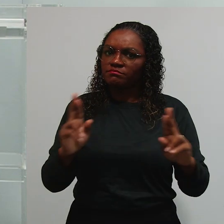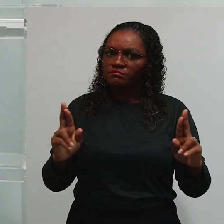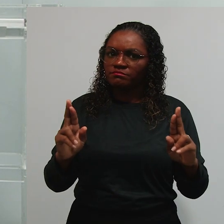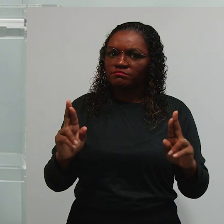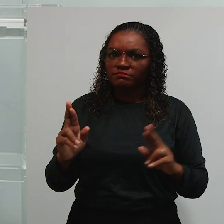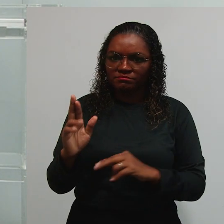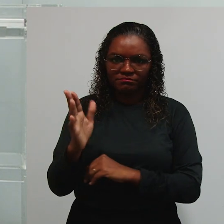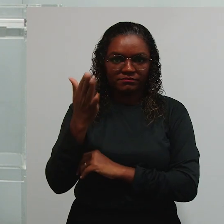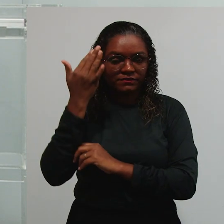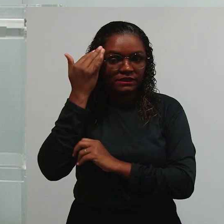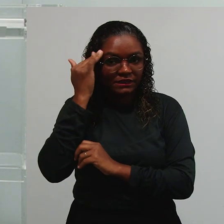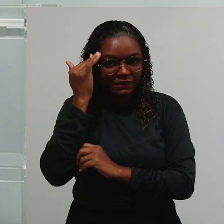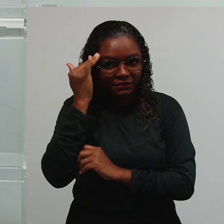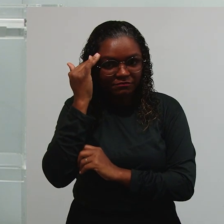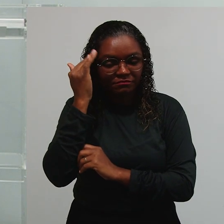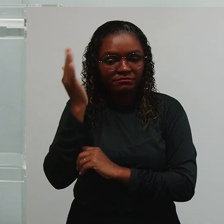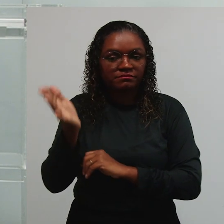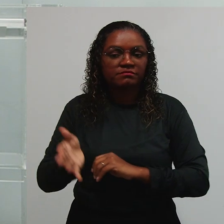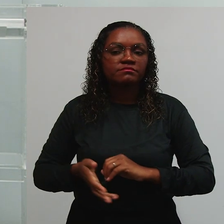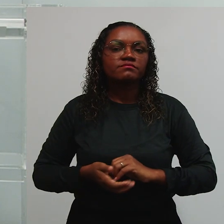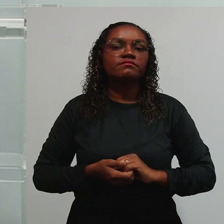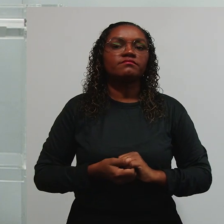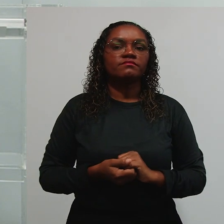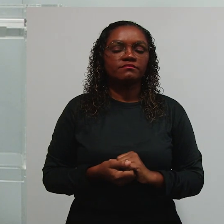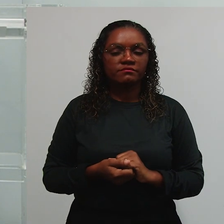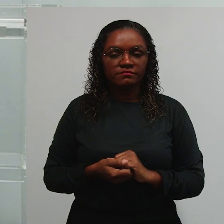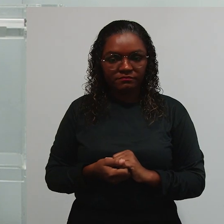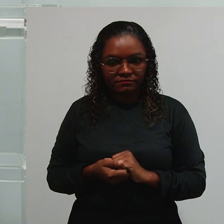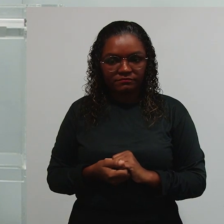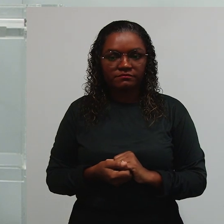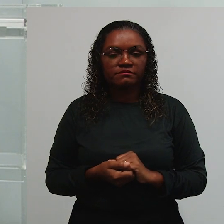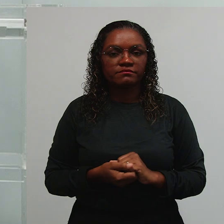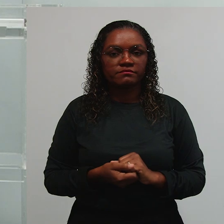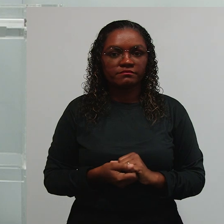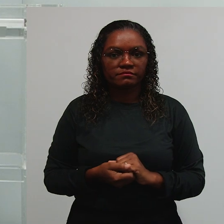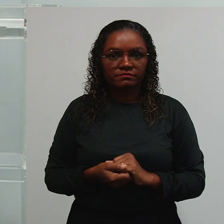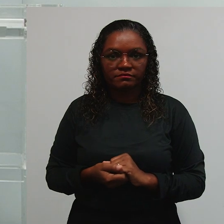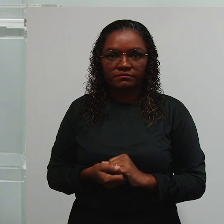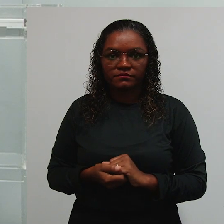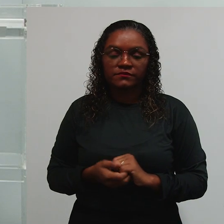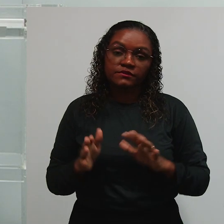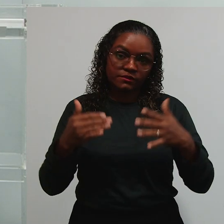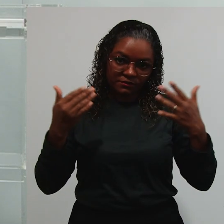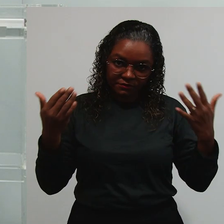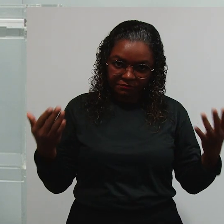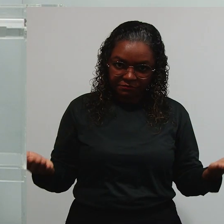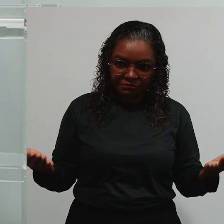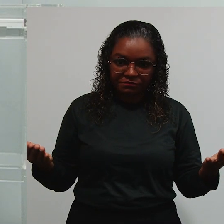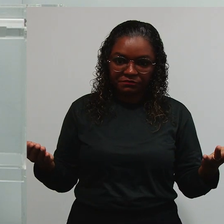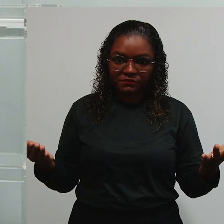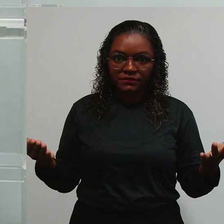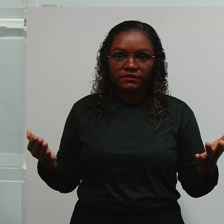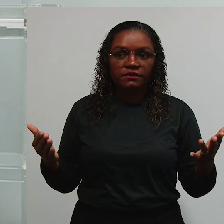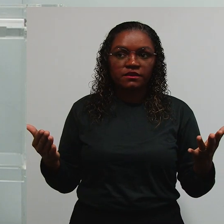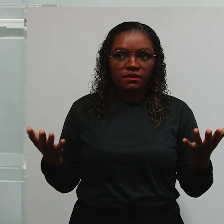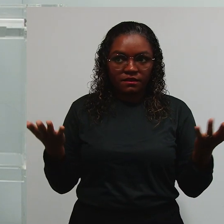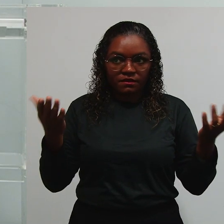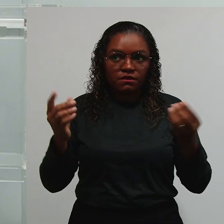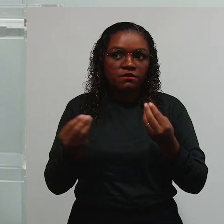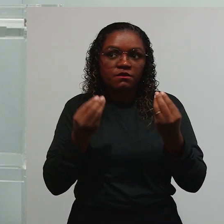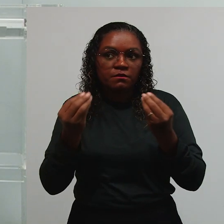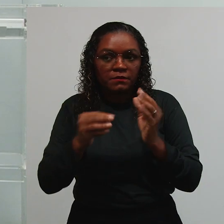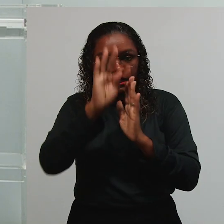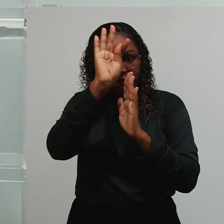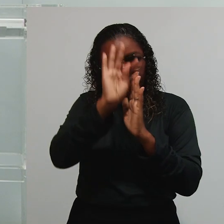autoria e as fontes que você pesquisou e que foram inspiradoras para você. Tá? Então, o teor